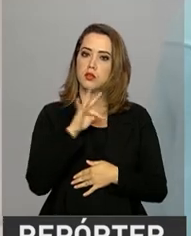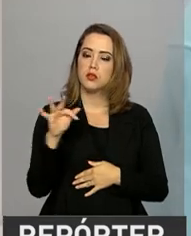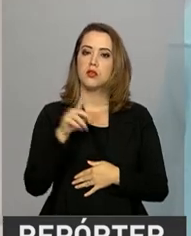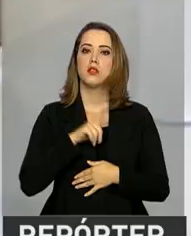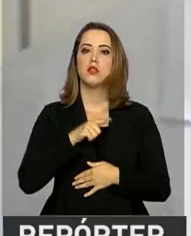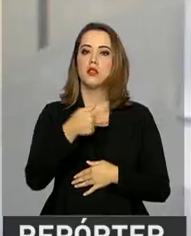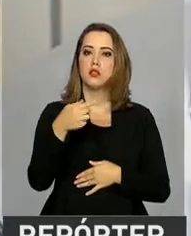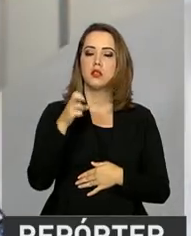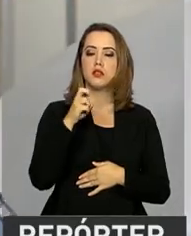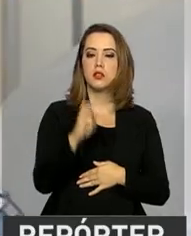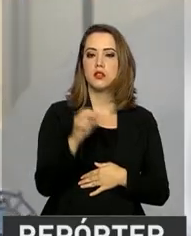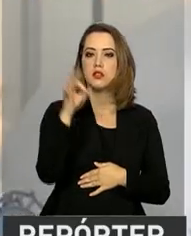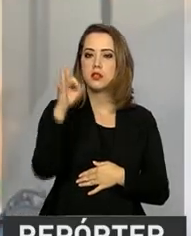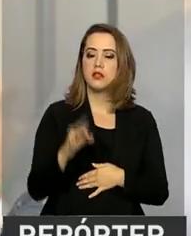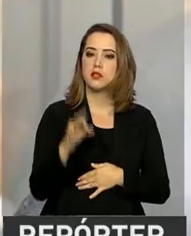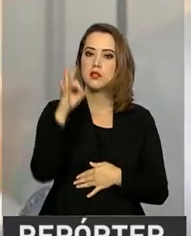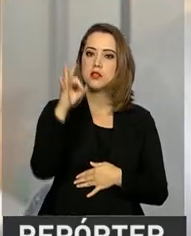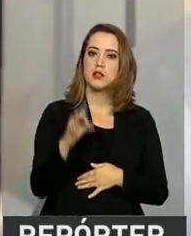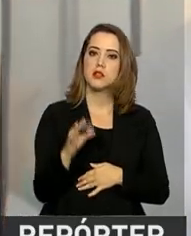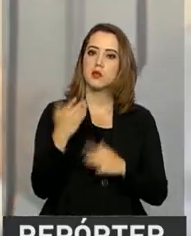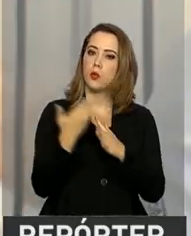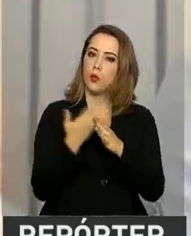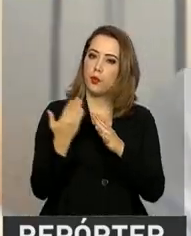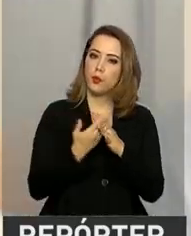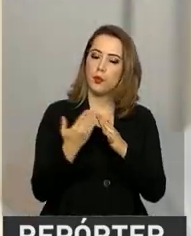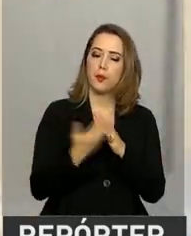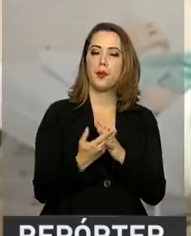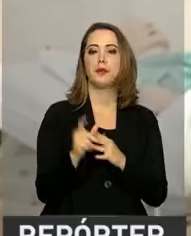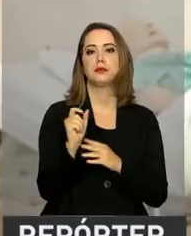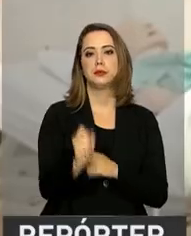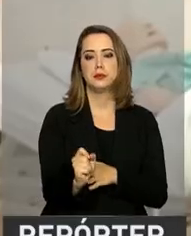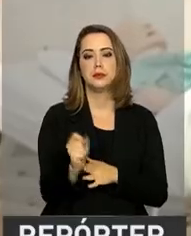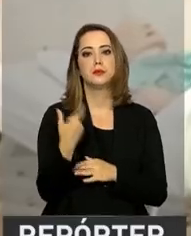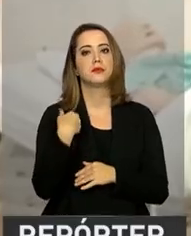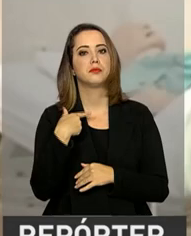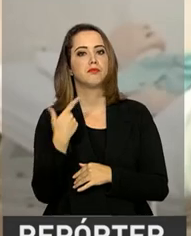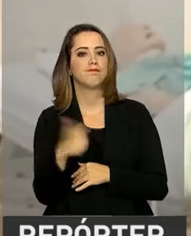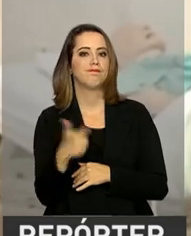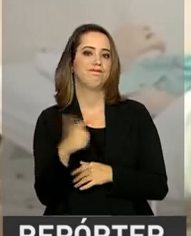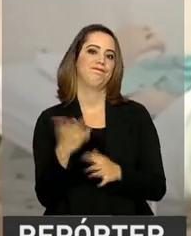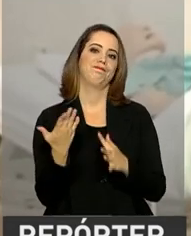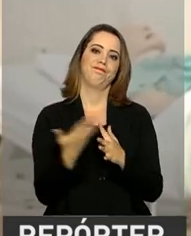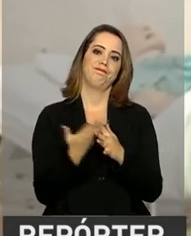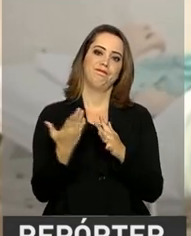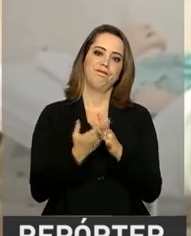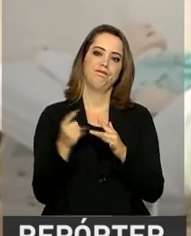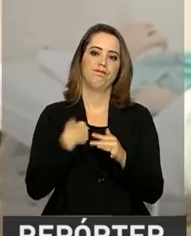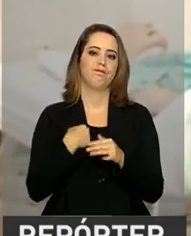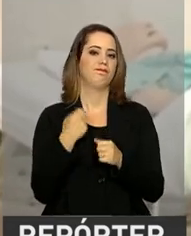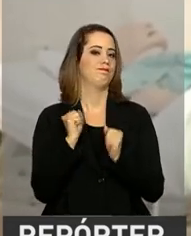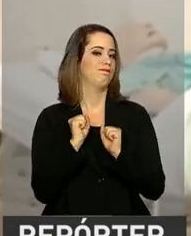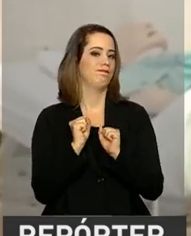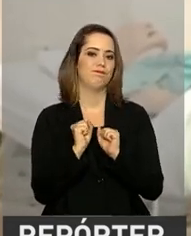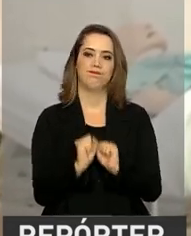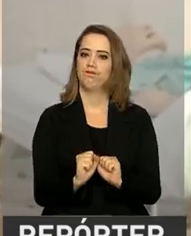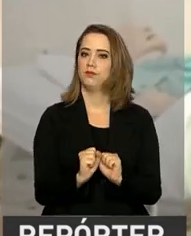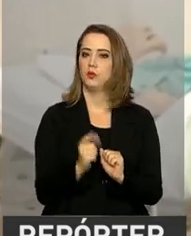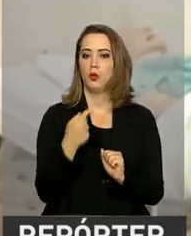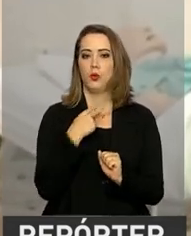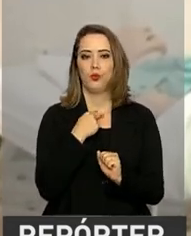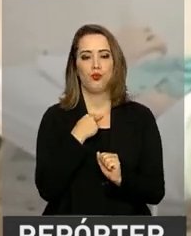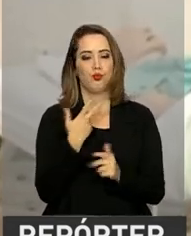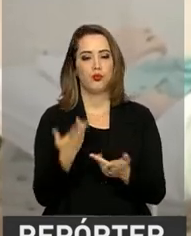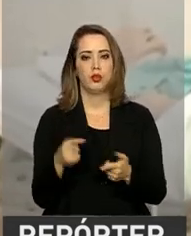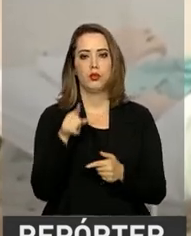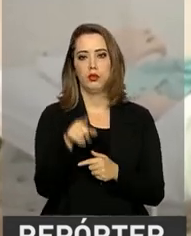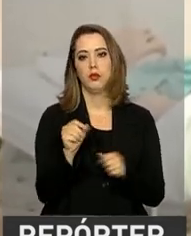75% pelo fundo de financiamento estudantil Fi é se não fosse fiés eu não estaria fazendo medicina Começa por aí eh